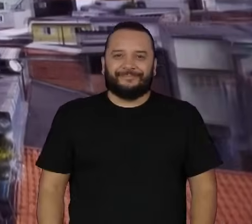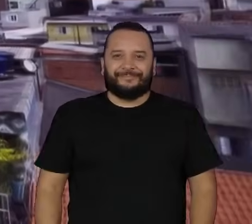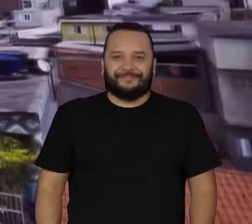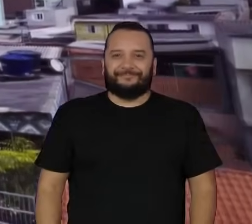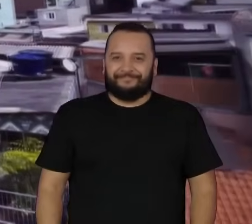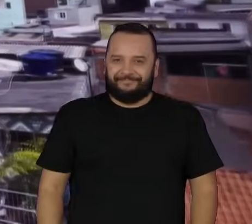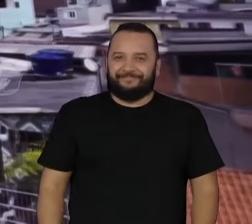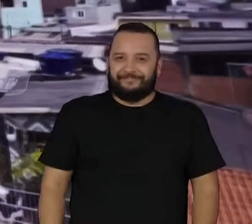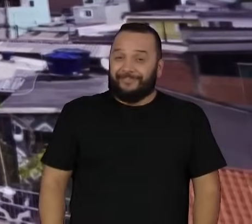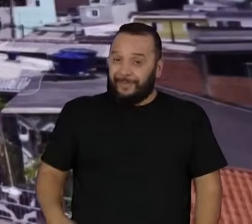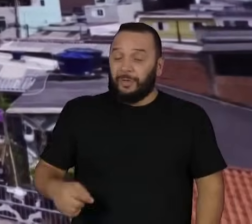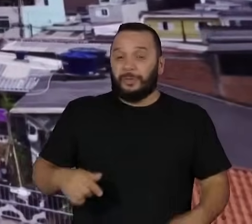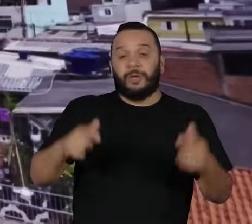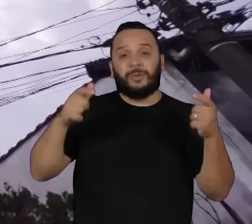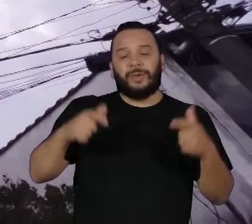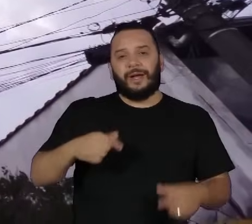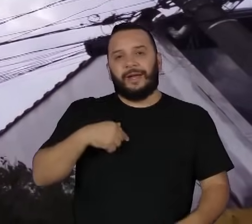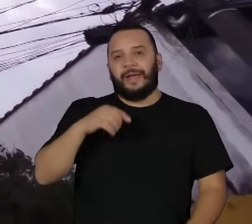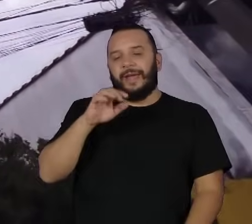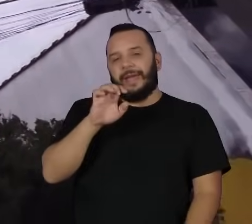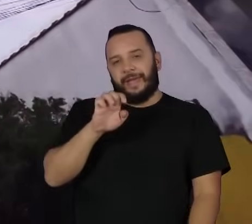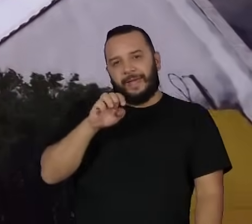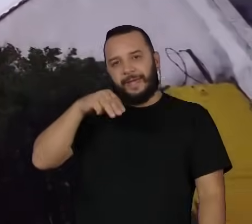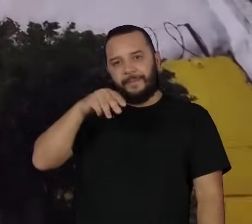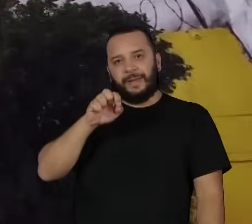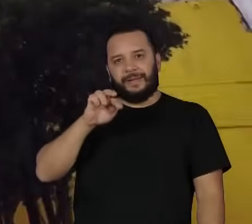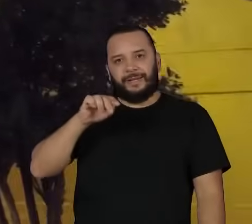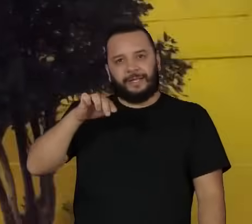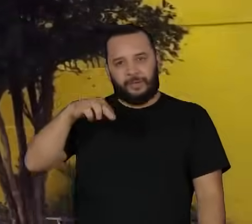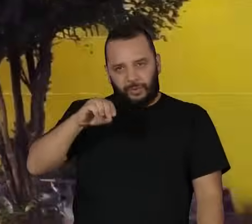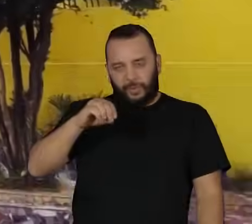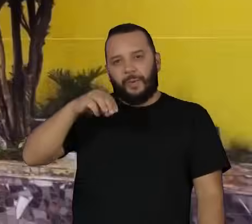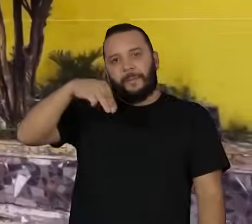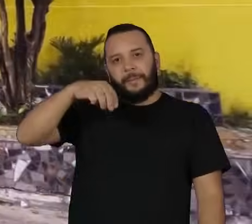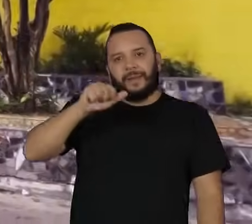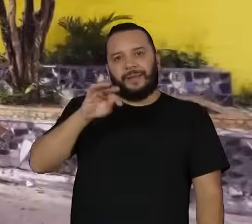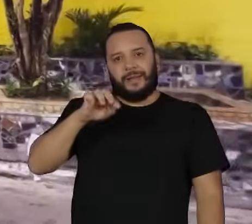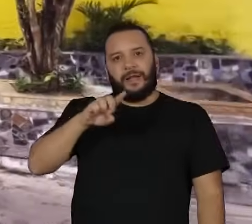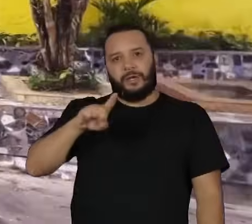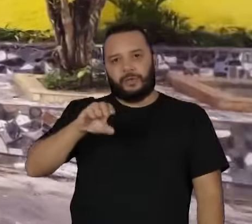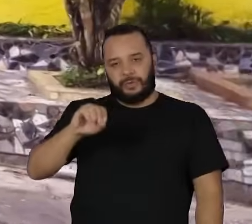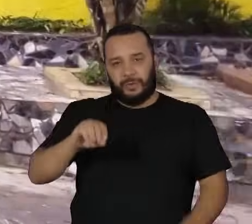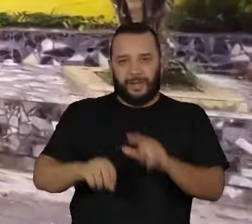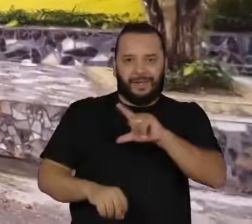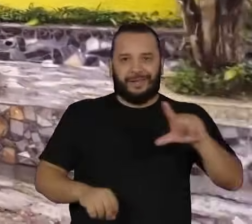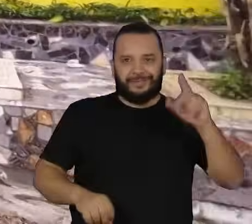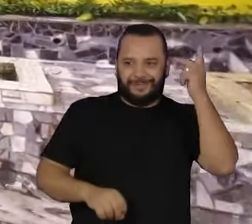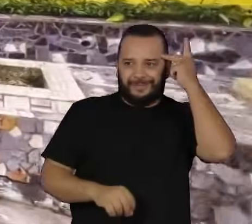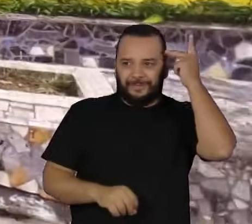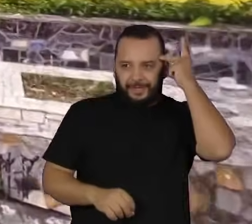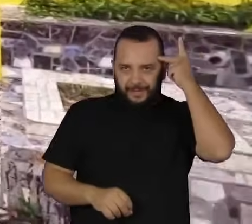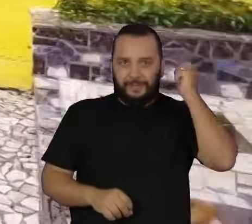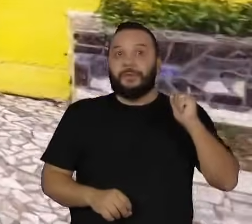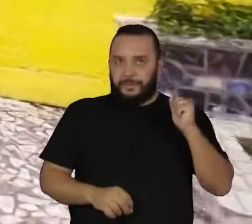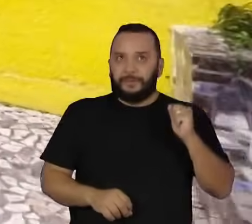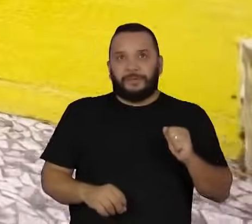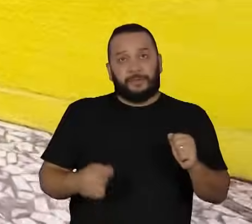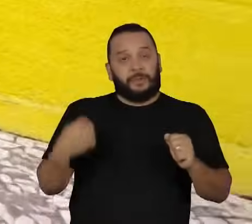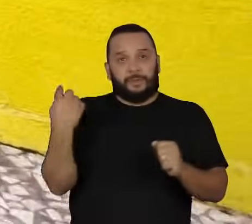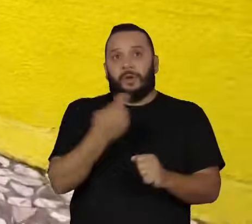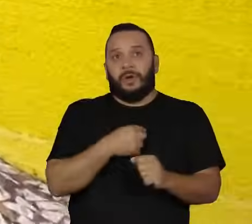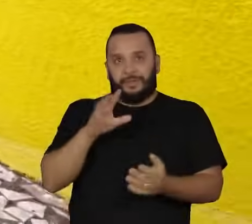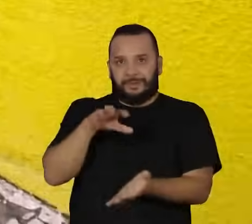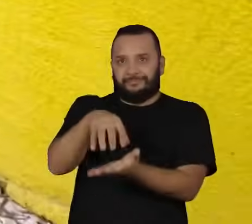Nós estamos em Hermelino Matarazzo, na zona leste de São Paulo. A nossa sede se encontra aqui em Hermelino mesmo.